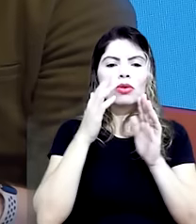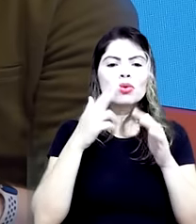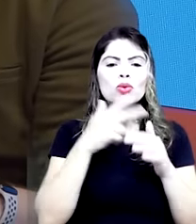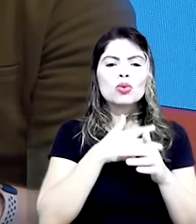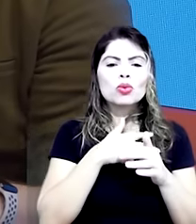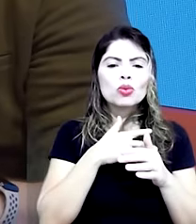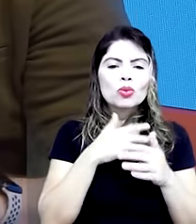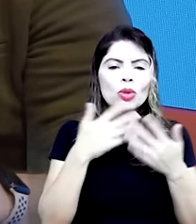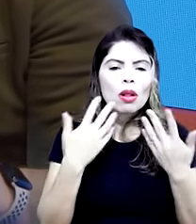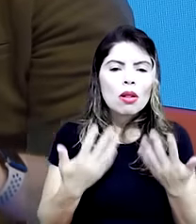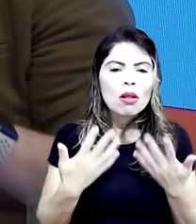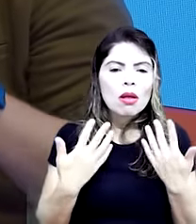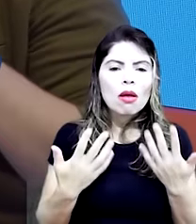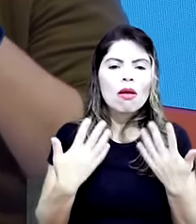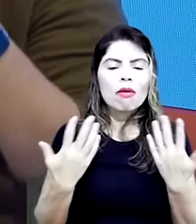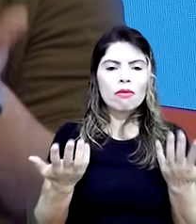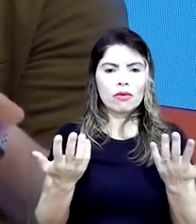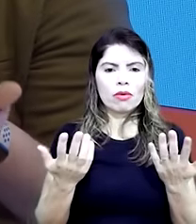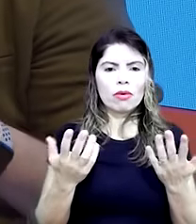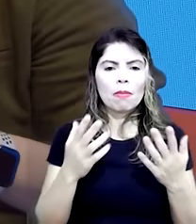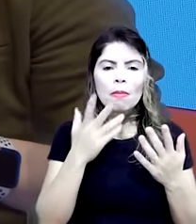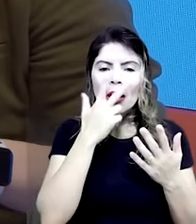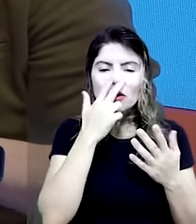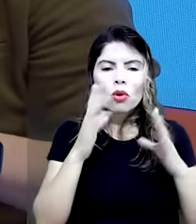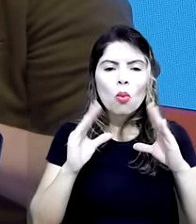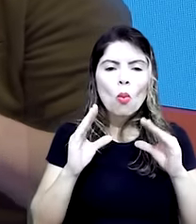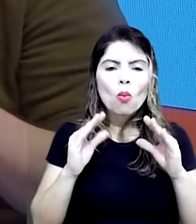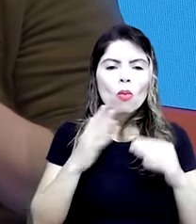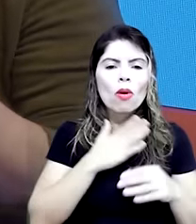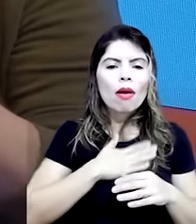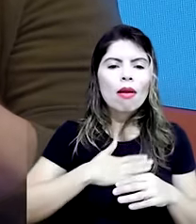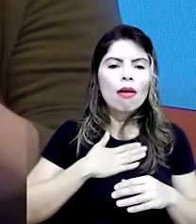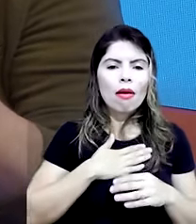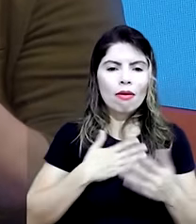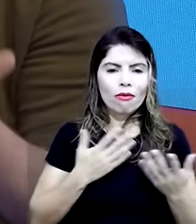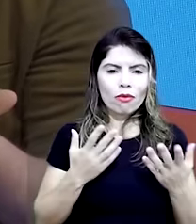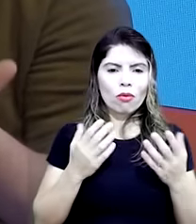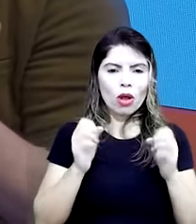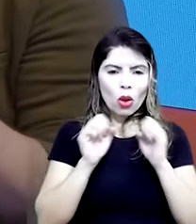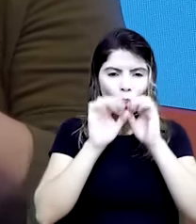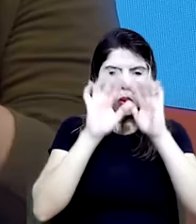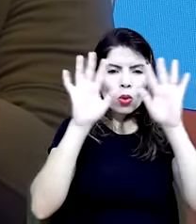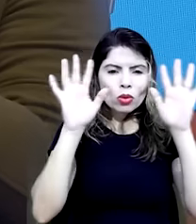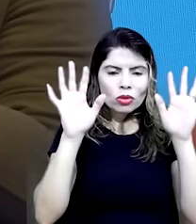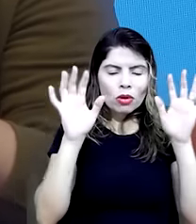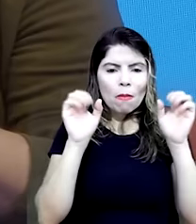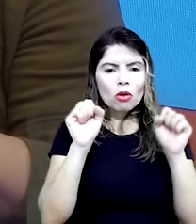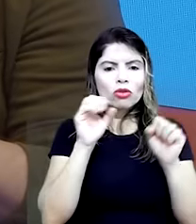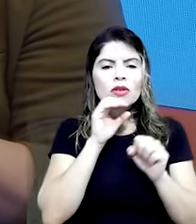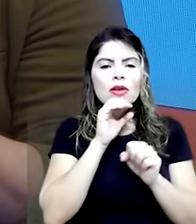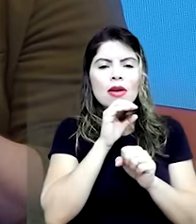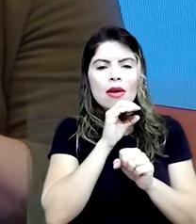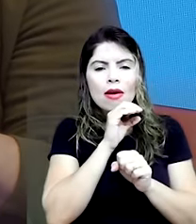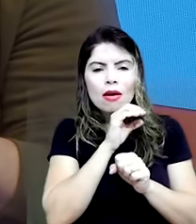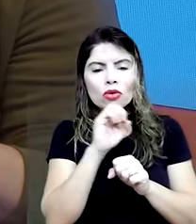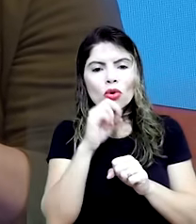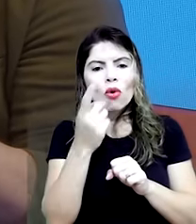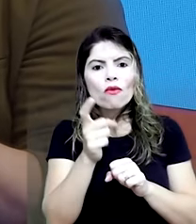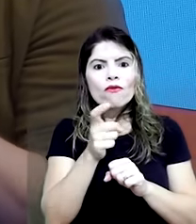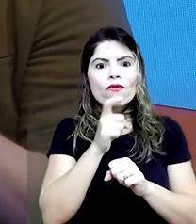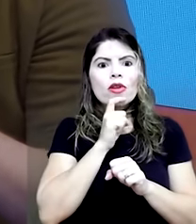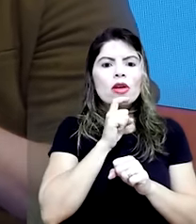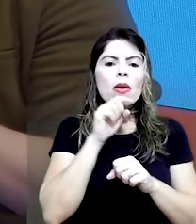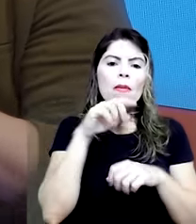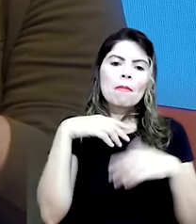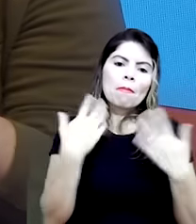agradável a luz pode ser uma luz quente pode ser uma luz fria né então uma luz mais amarelada uma luz mais branca de acordo com o que você